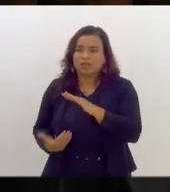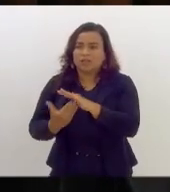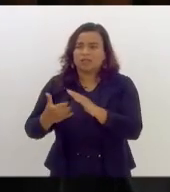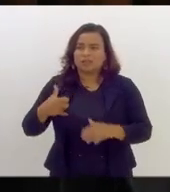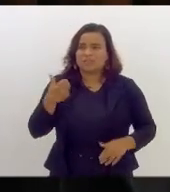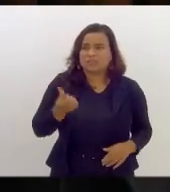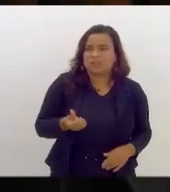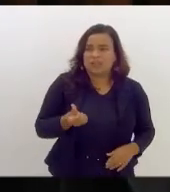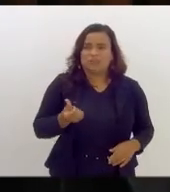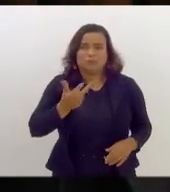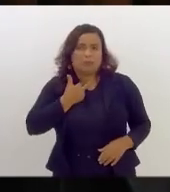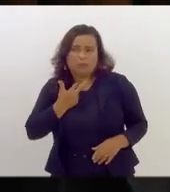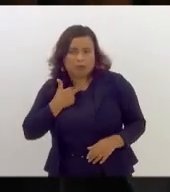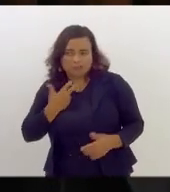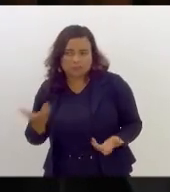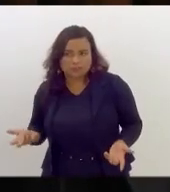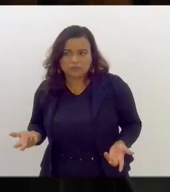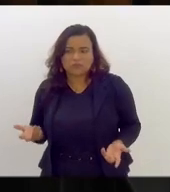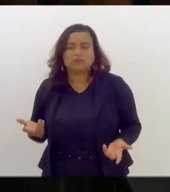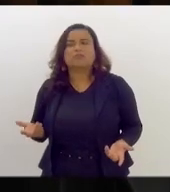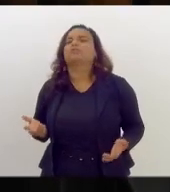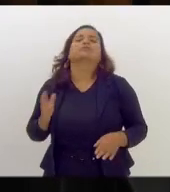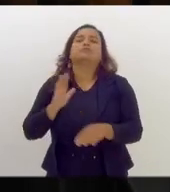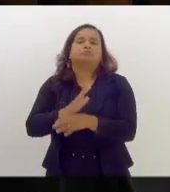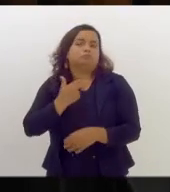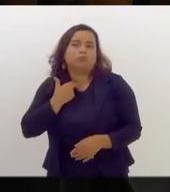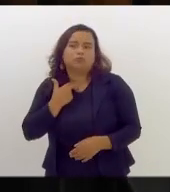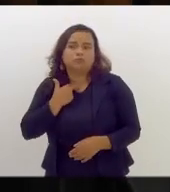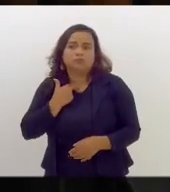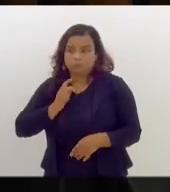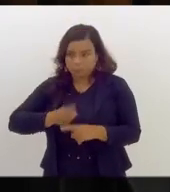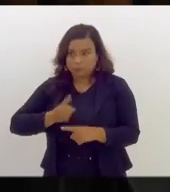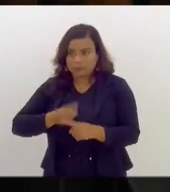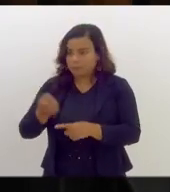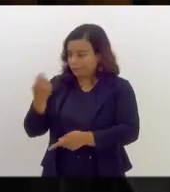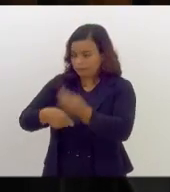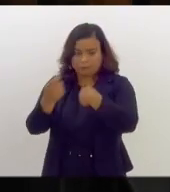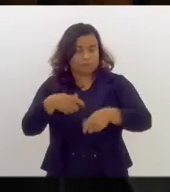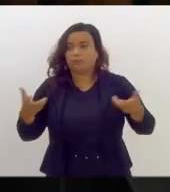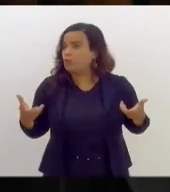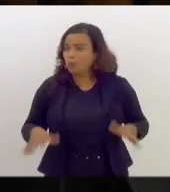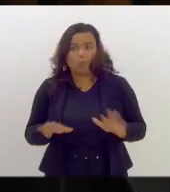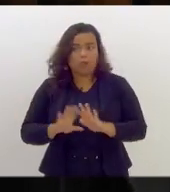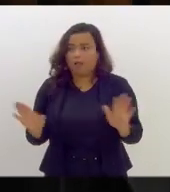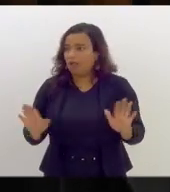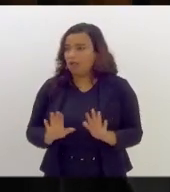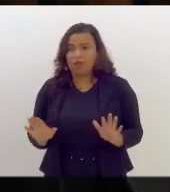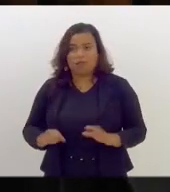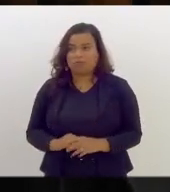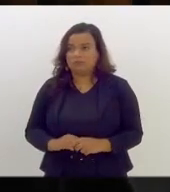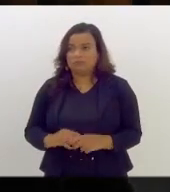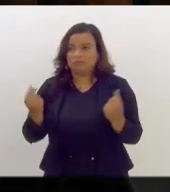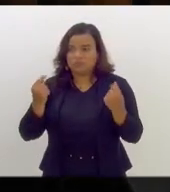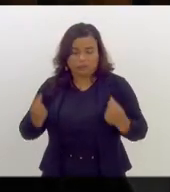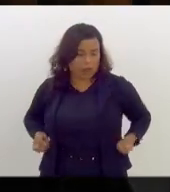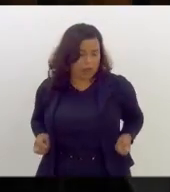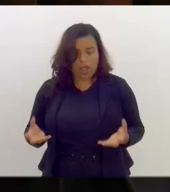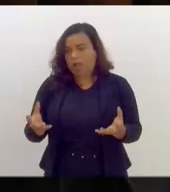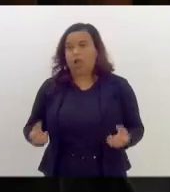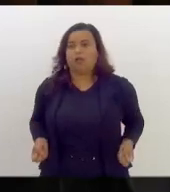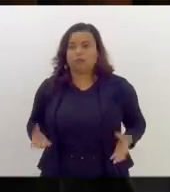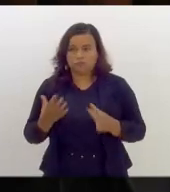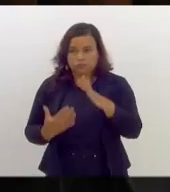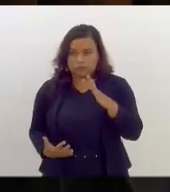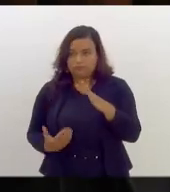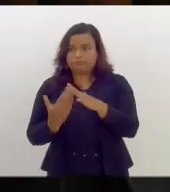seis anos não pode ter esta ajuda porque o mercado não quer não quer que se gaste acima do